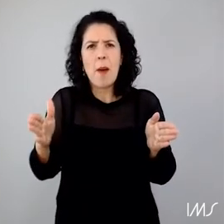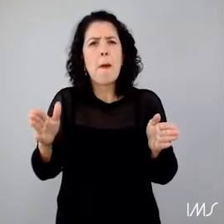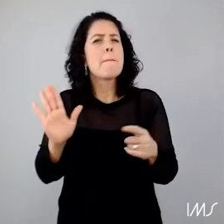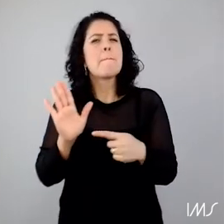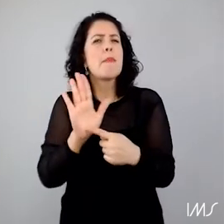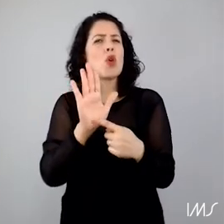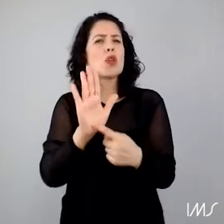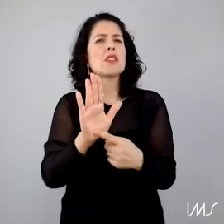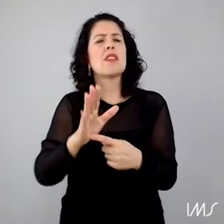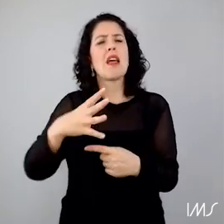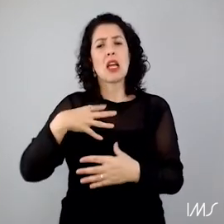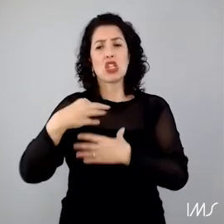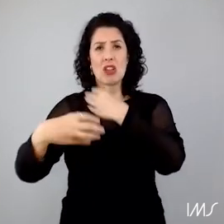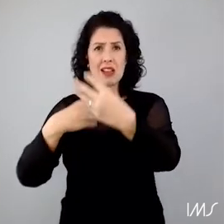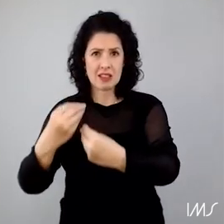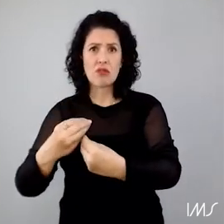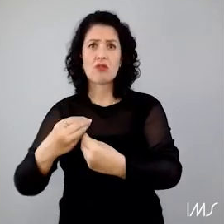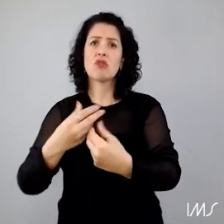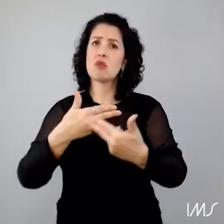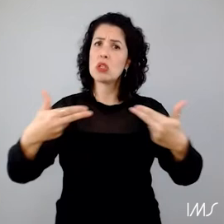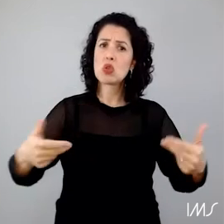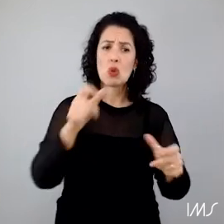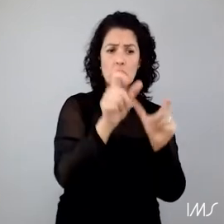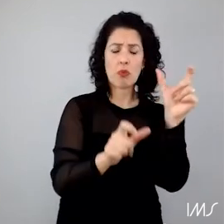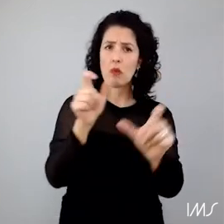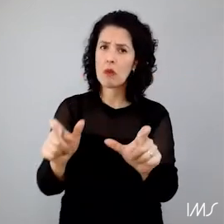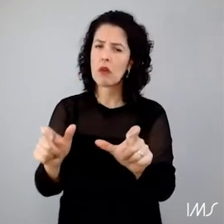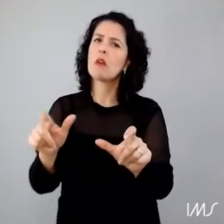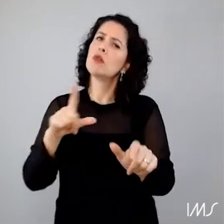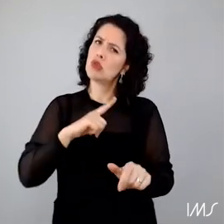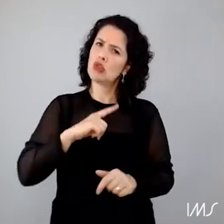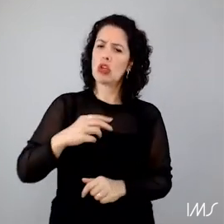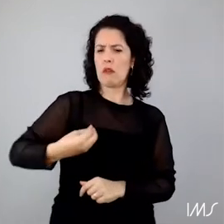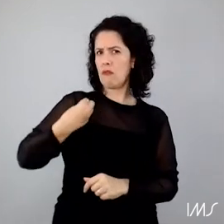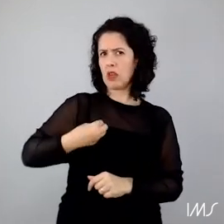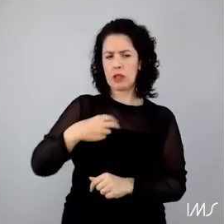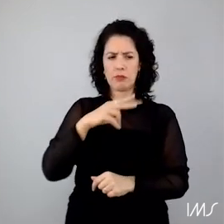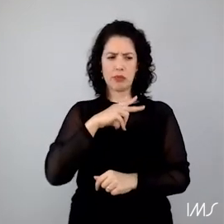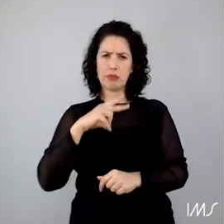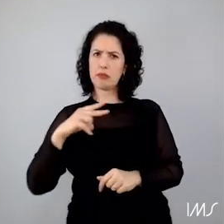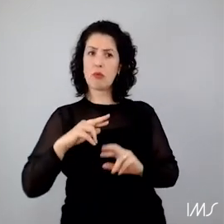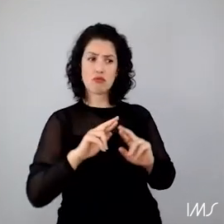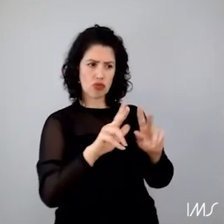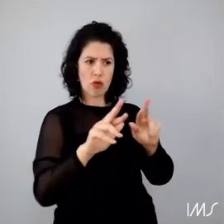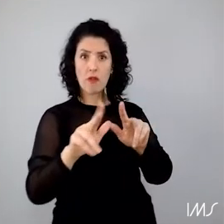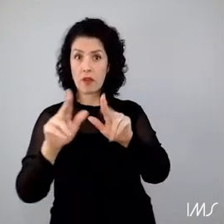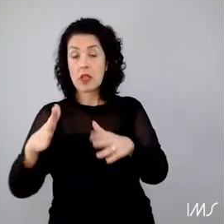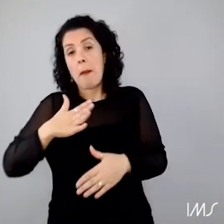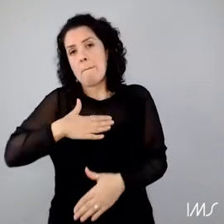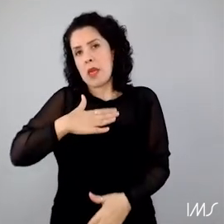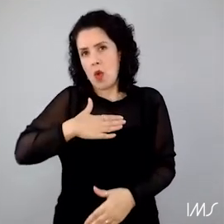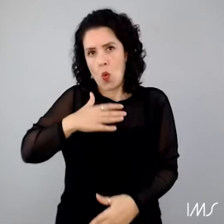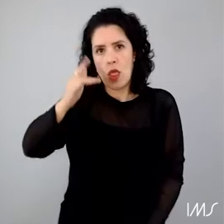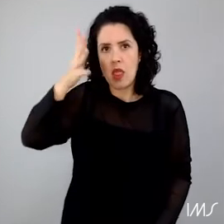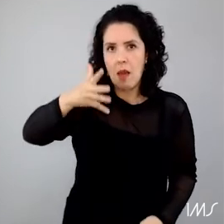várias, obviamente, gerações, de vários indivíduos, né, com histórias pessoais distintas. O meu depoimento é de um jovem